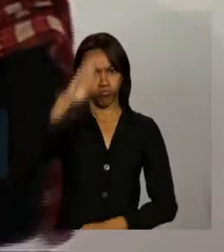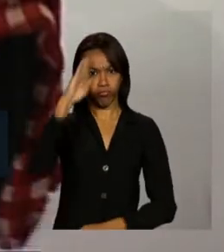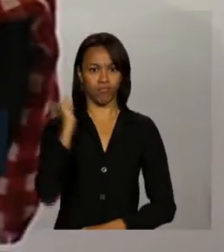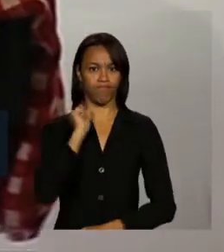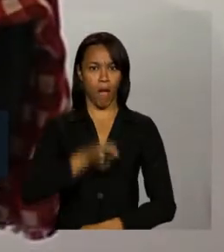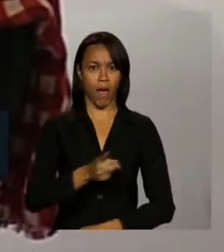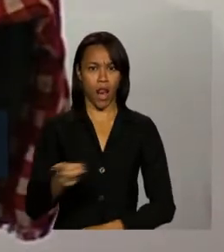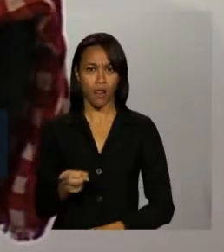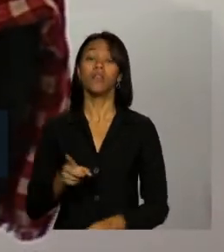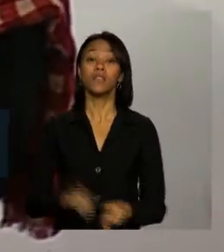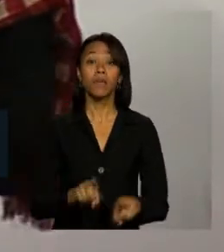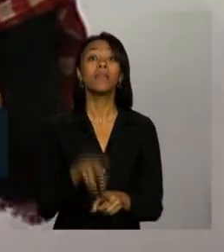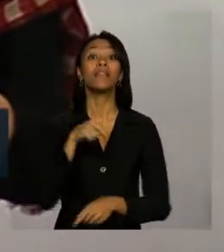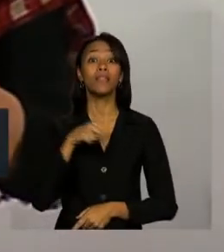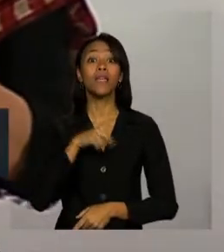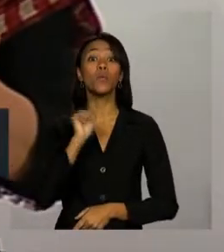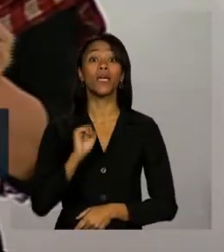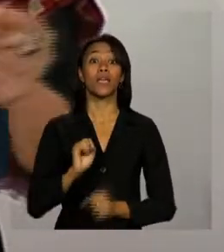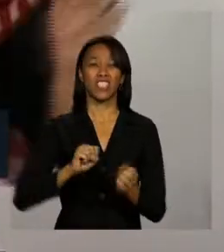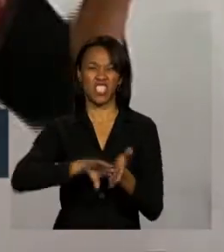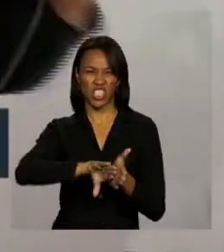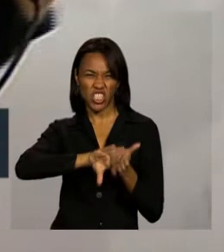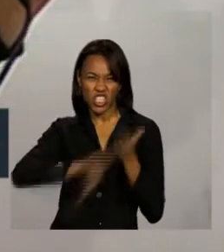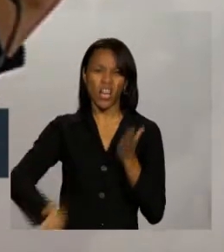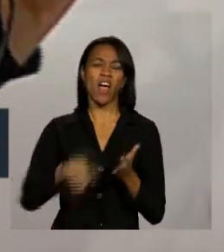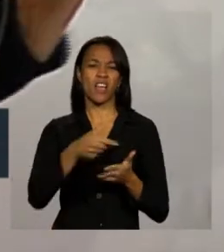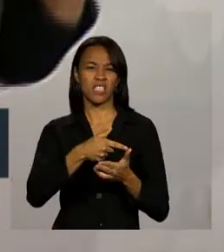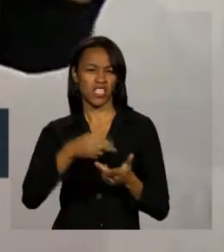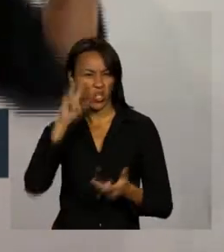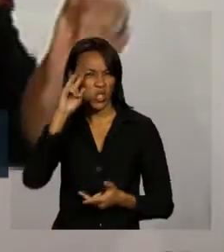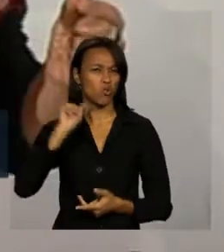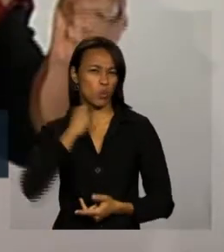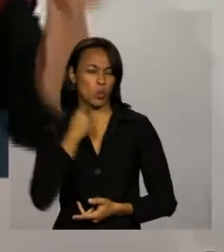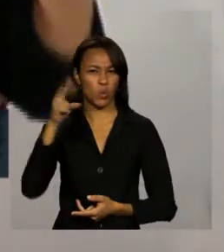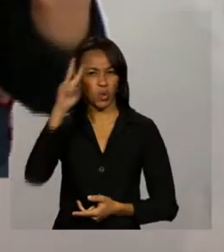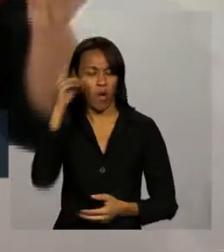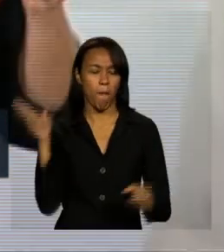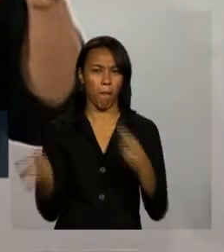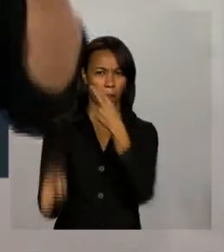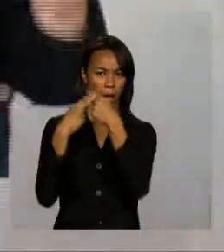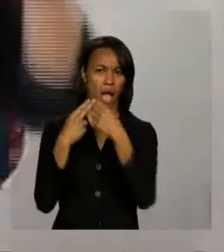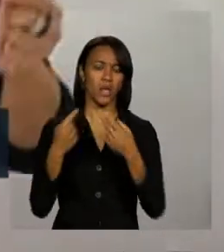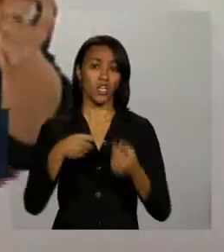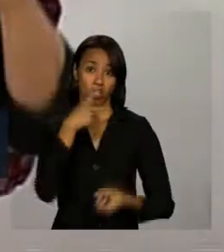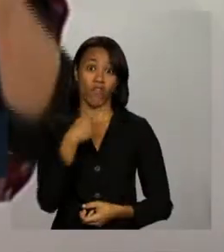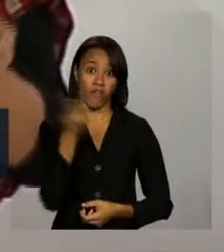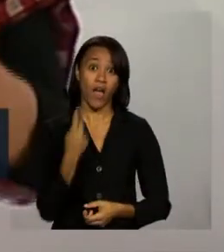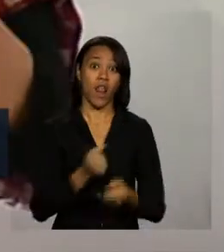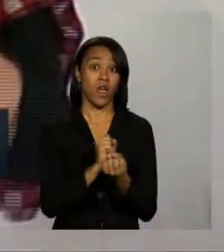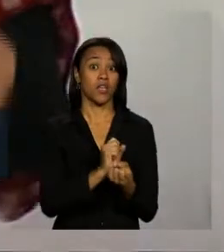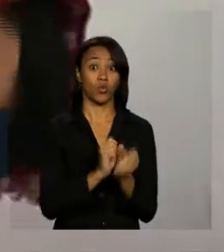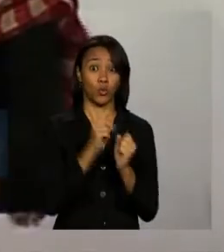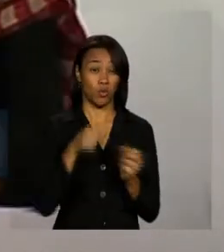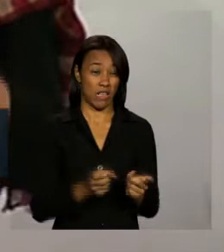um fio condutor, que é o fio da desumanização. Quando nós falamos da rota dos tráficos, do tráfico